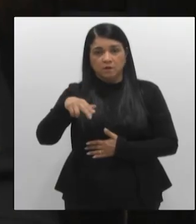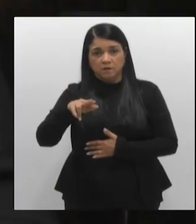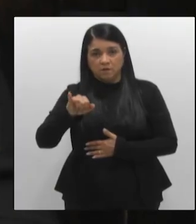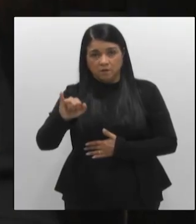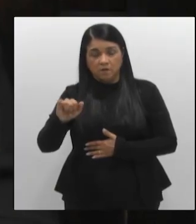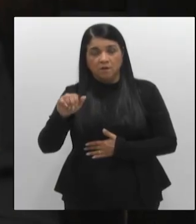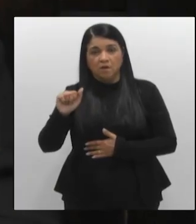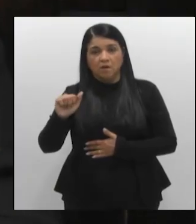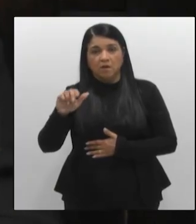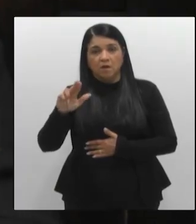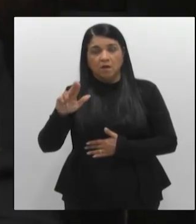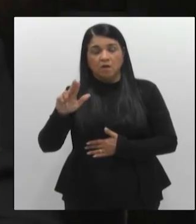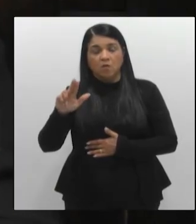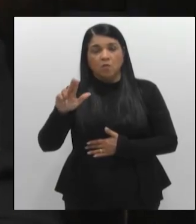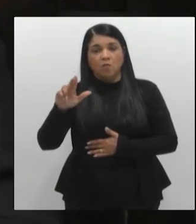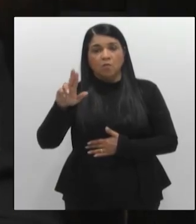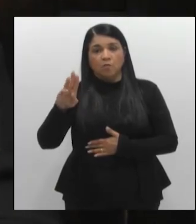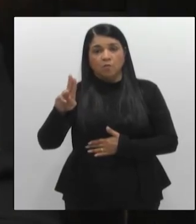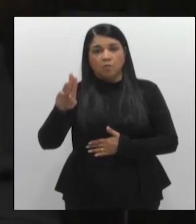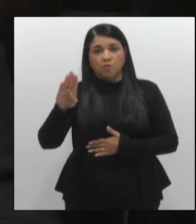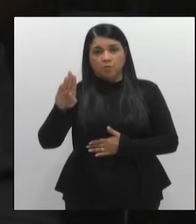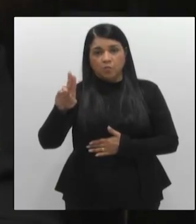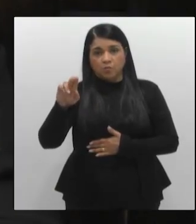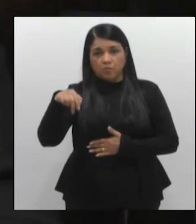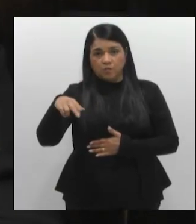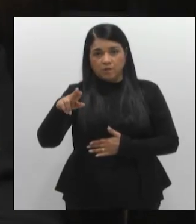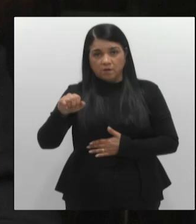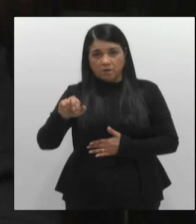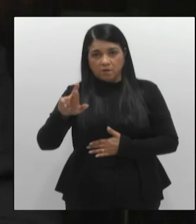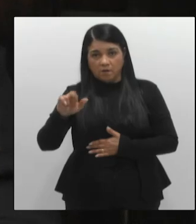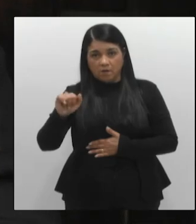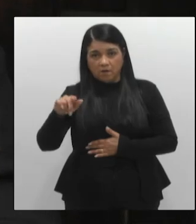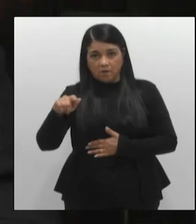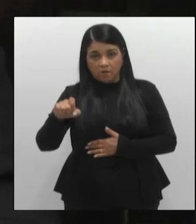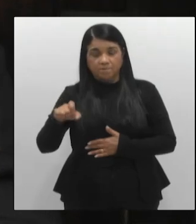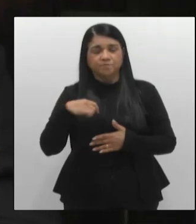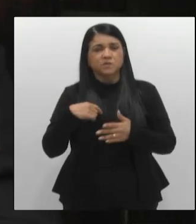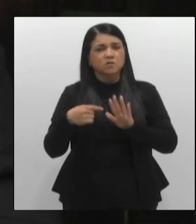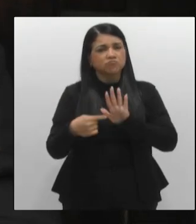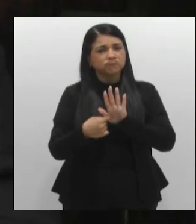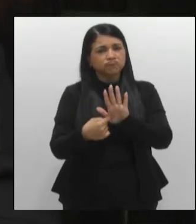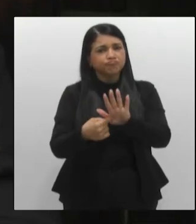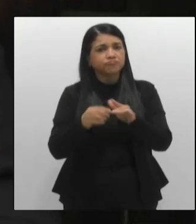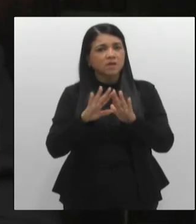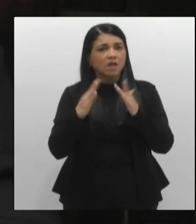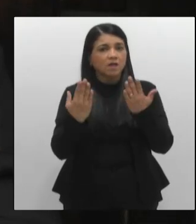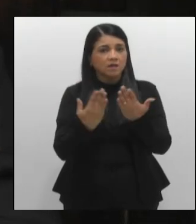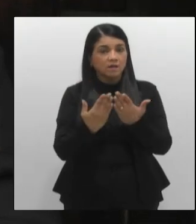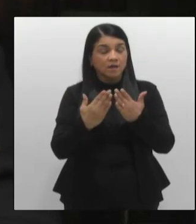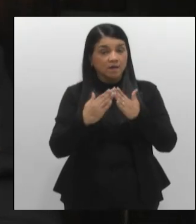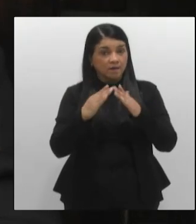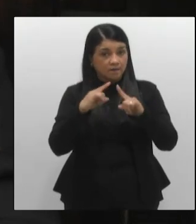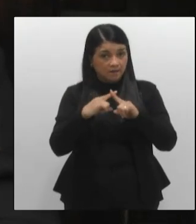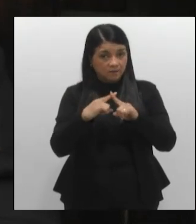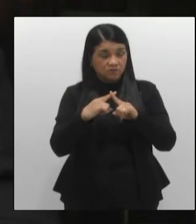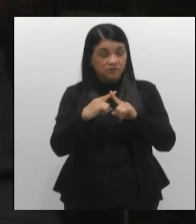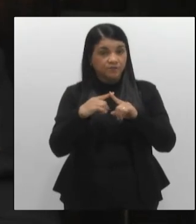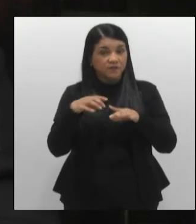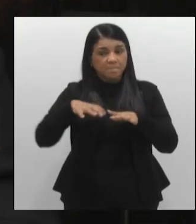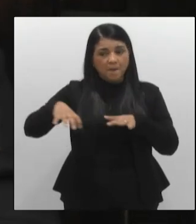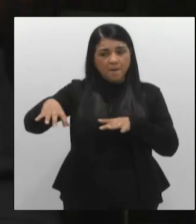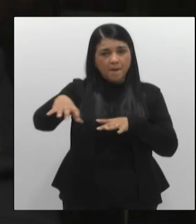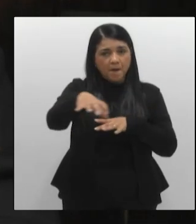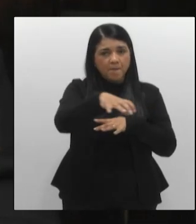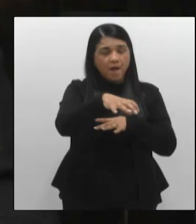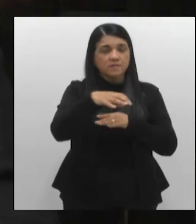Cavalcante. Hoje, muitos são os sinais da presença da Igreja. A Arquidiocese do Rio de Janeiro está presente em toda a